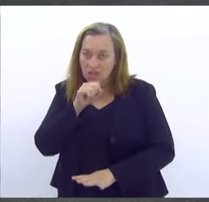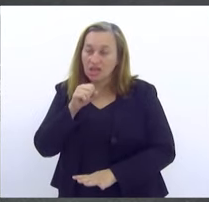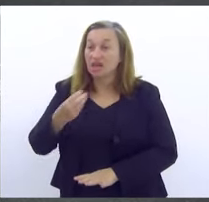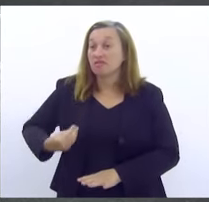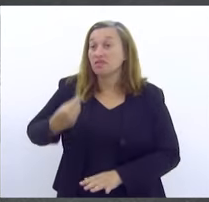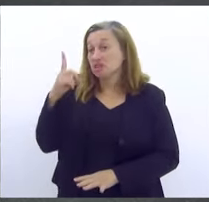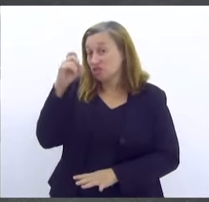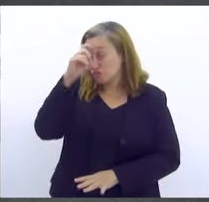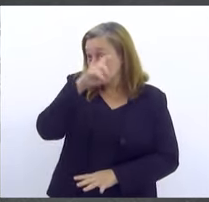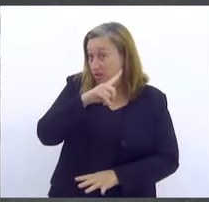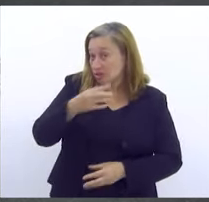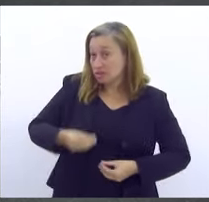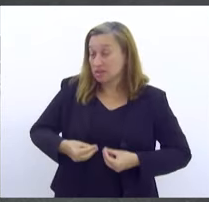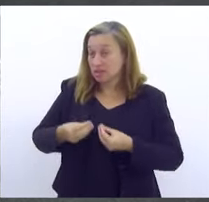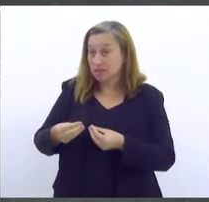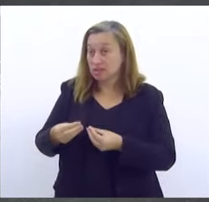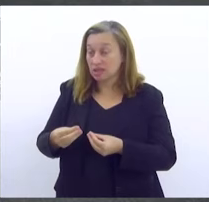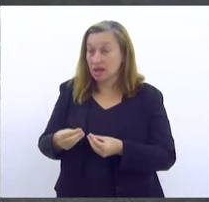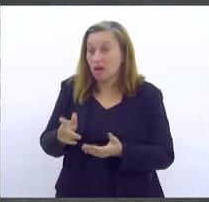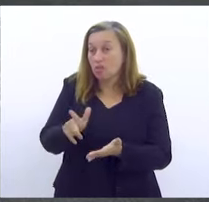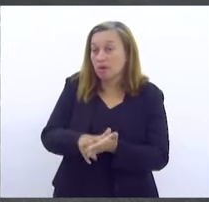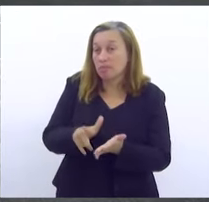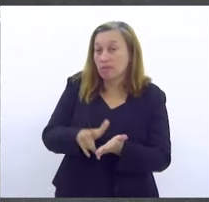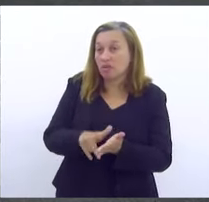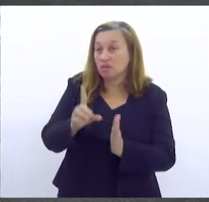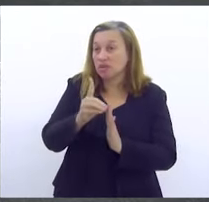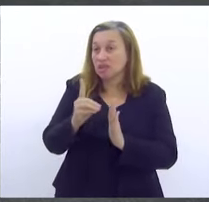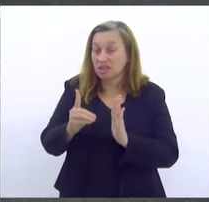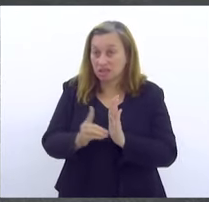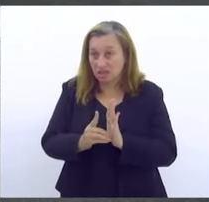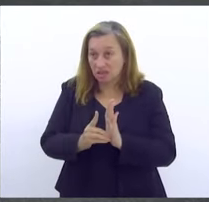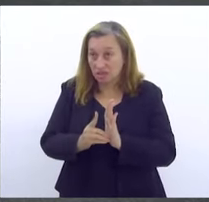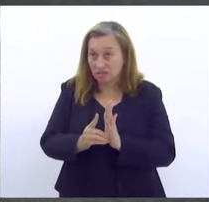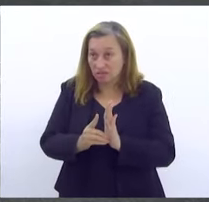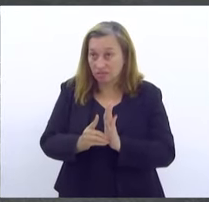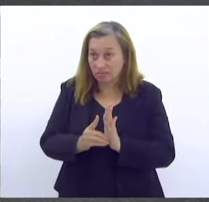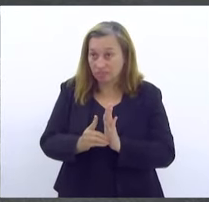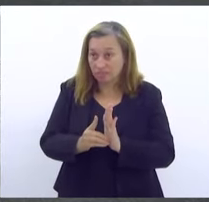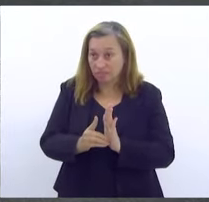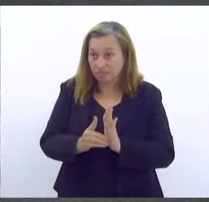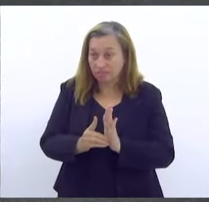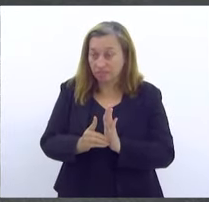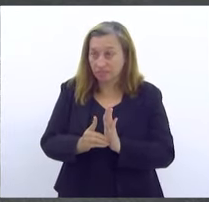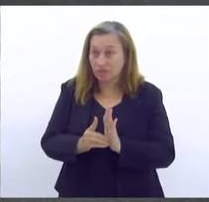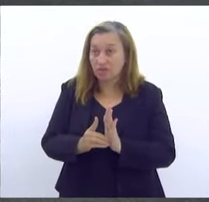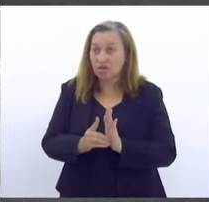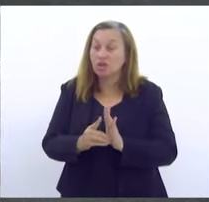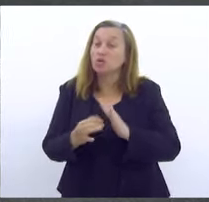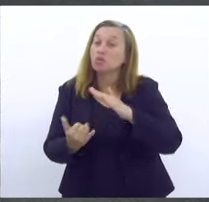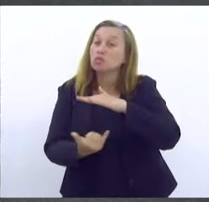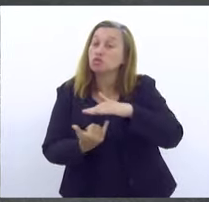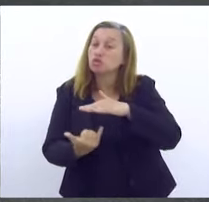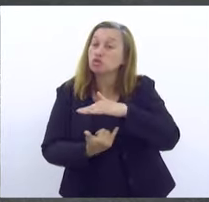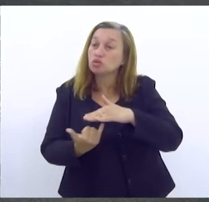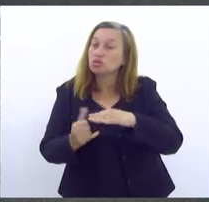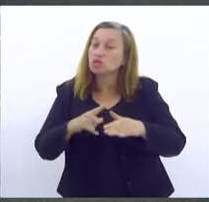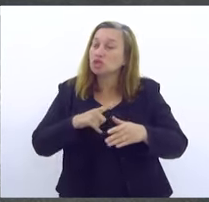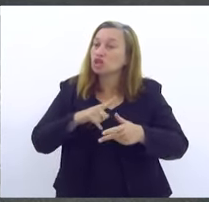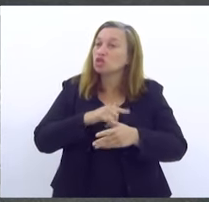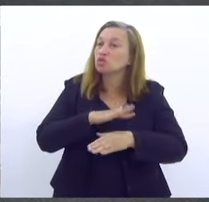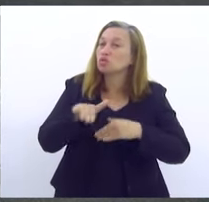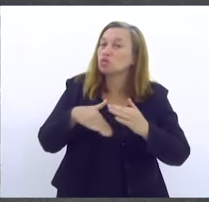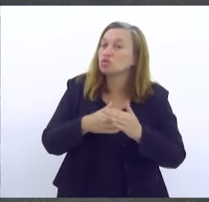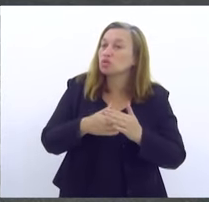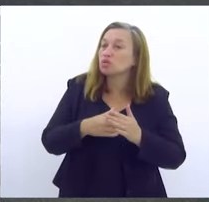Uma vez que você entrega o laudo no DETRAN, o DETRAN é uma unidade onde tem todos os nossos